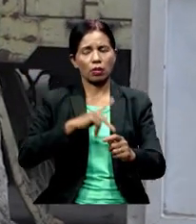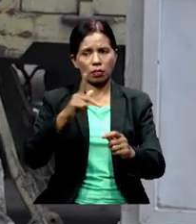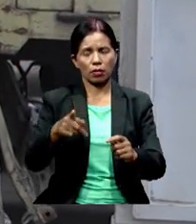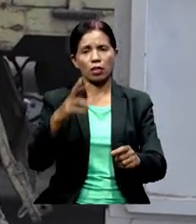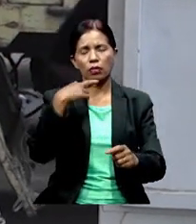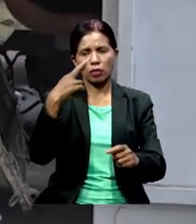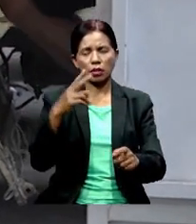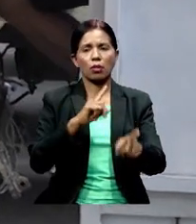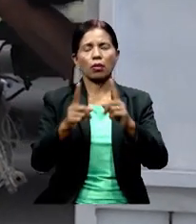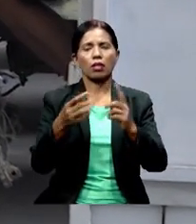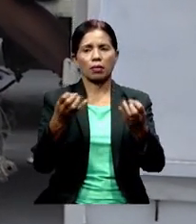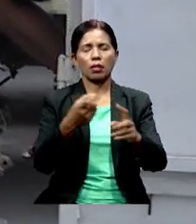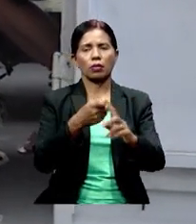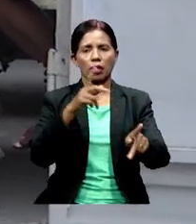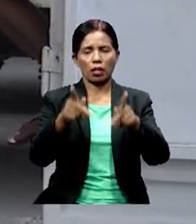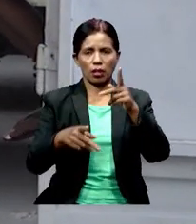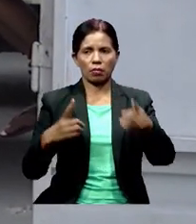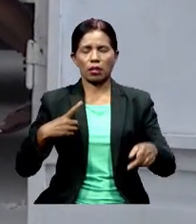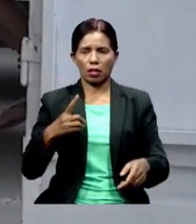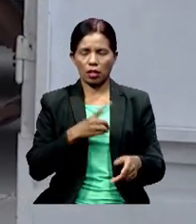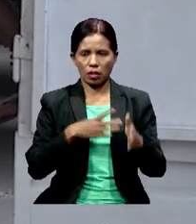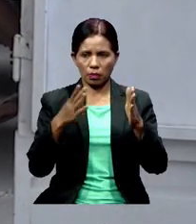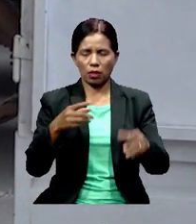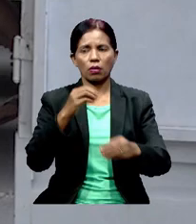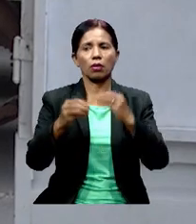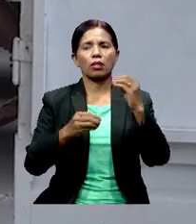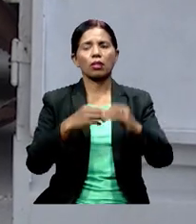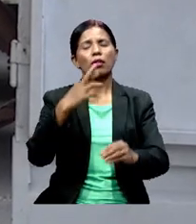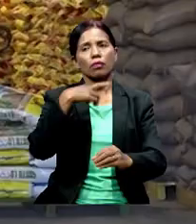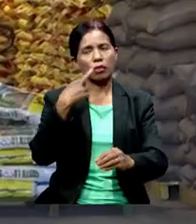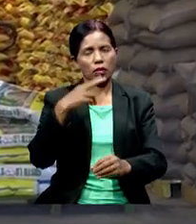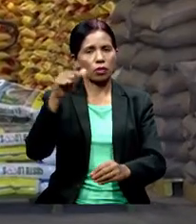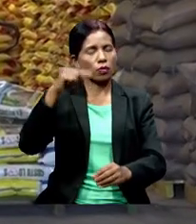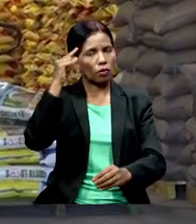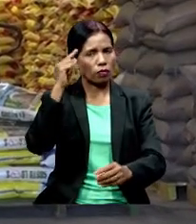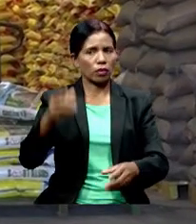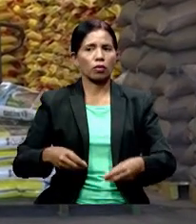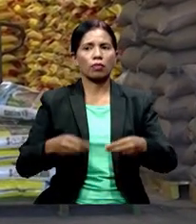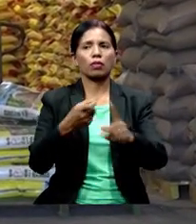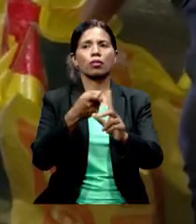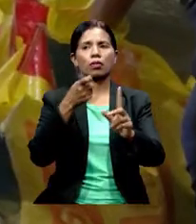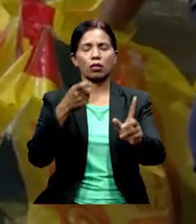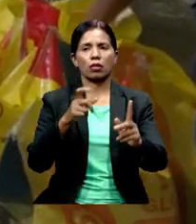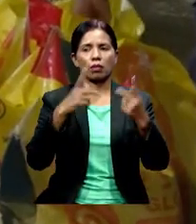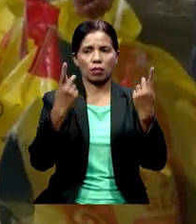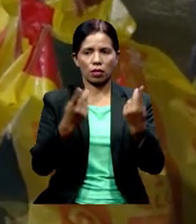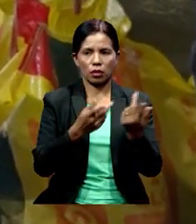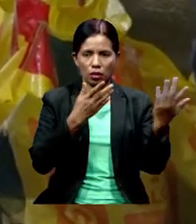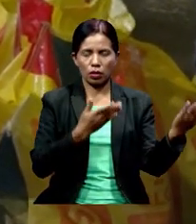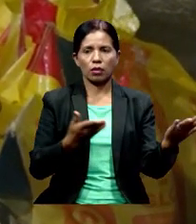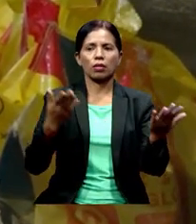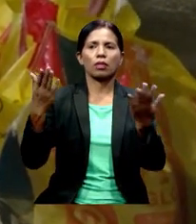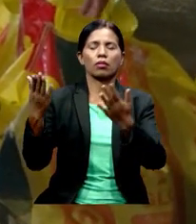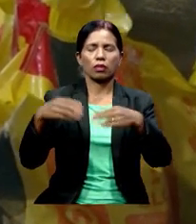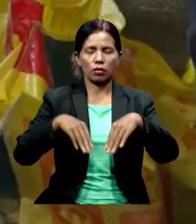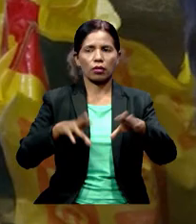kritika makas husi komunidade no deputado Balung Katak fos nebe governo subsidia li husi companhia importadora hodi